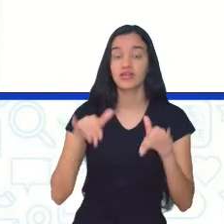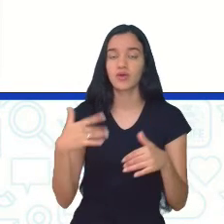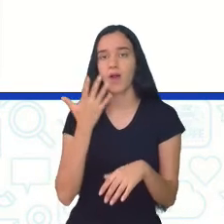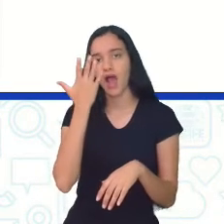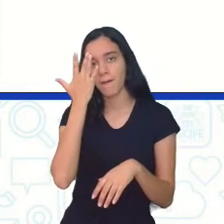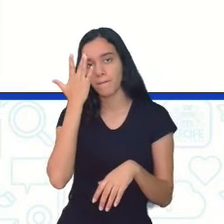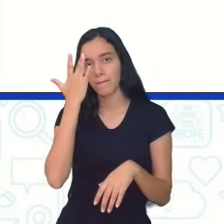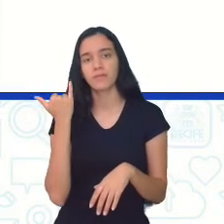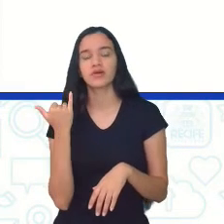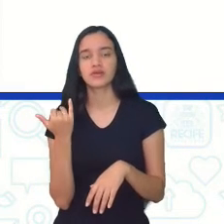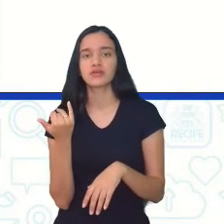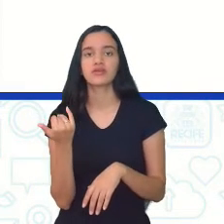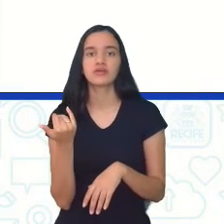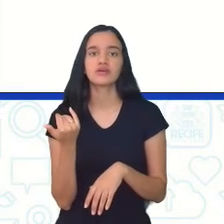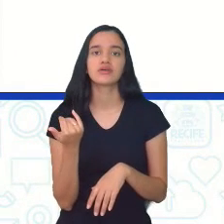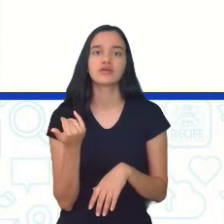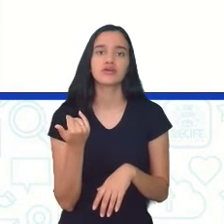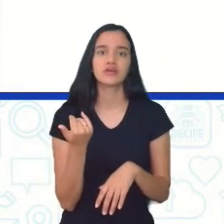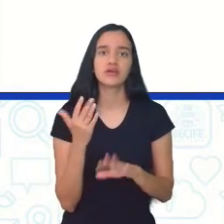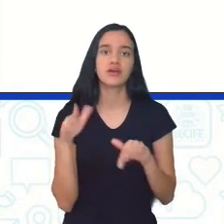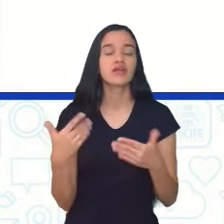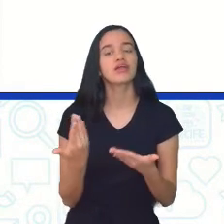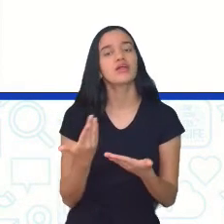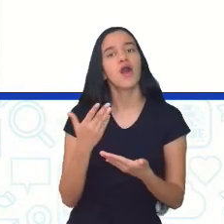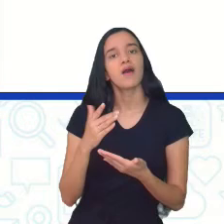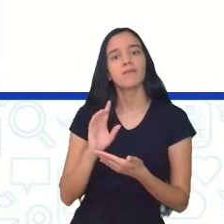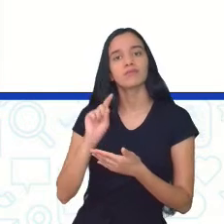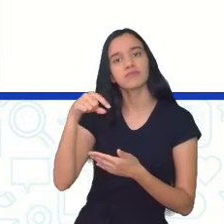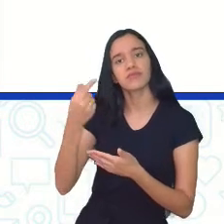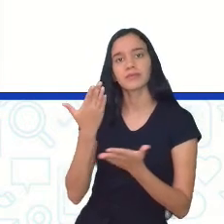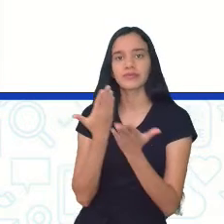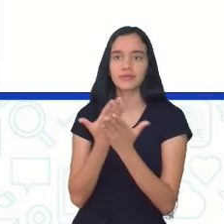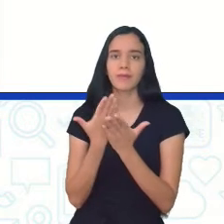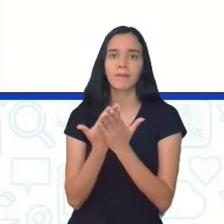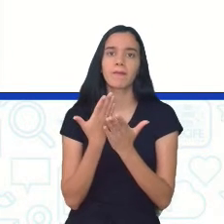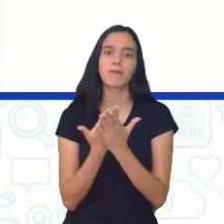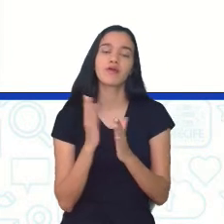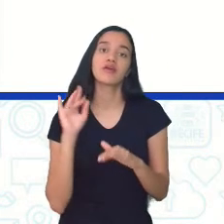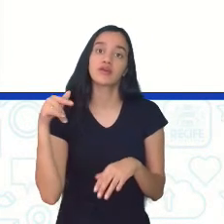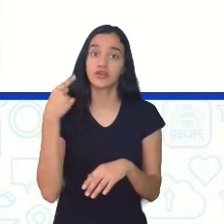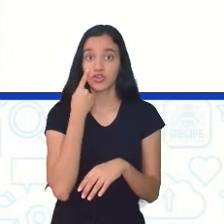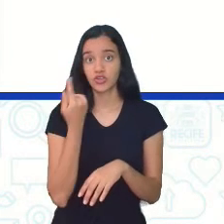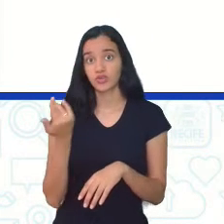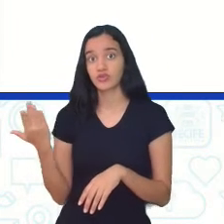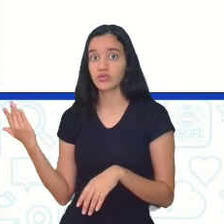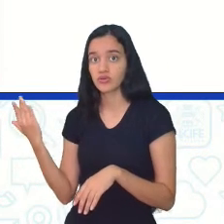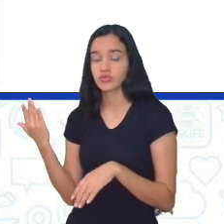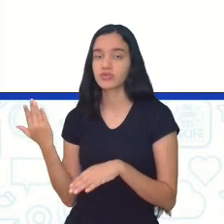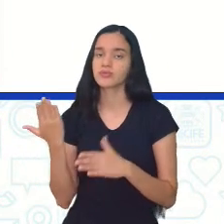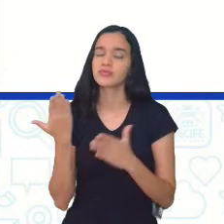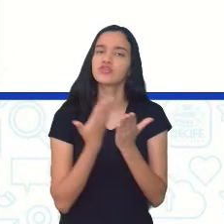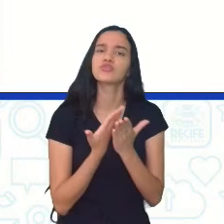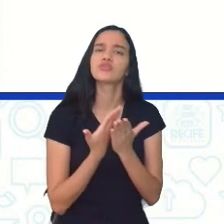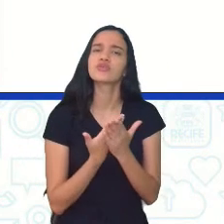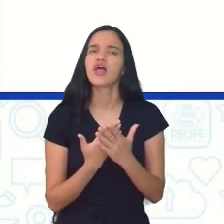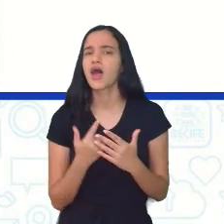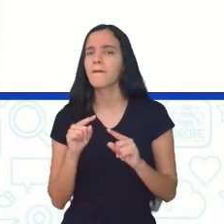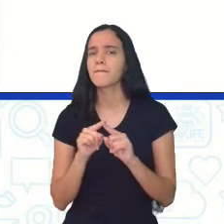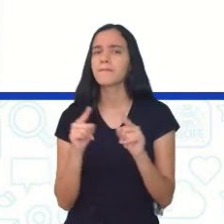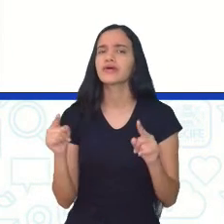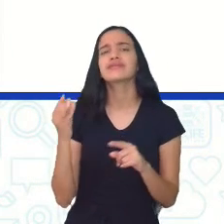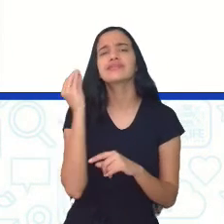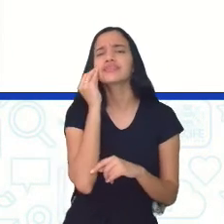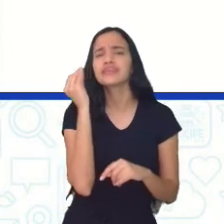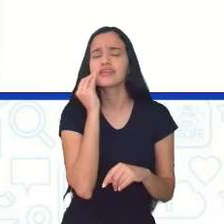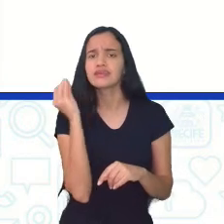amanhã, ou seja, na próxima aula, nós vamos trabalhar essa questão, mas vamos fazer o seguinte,